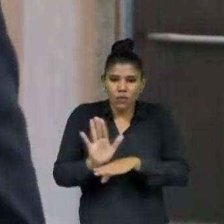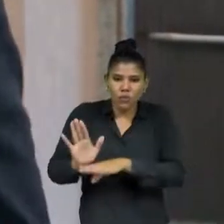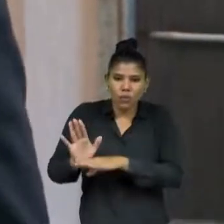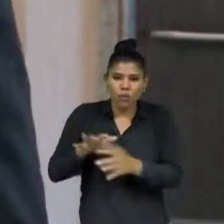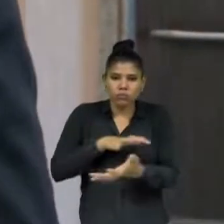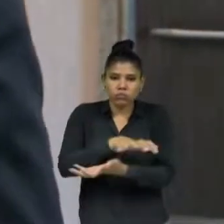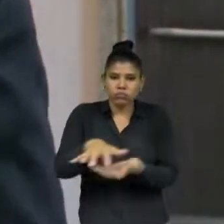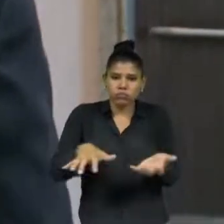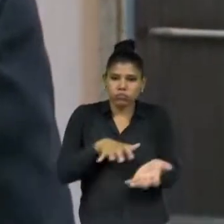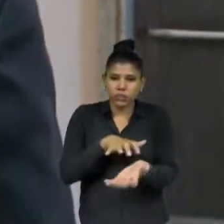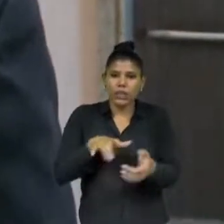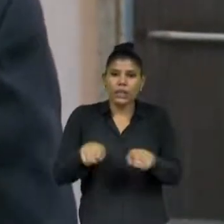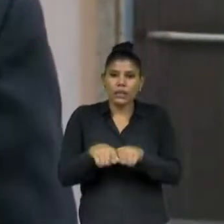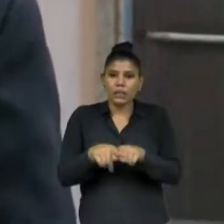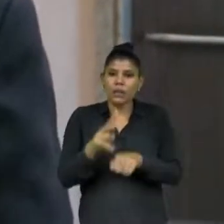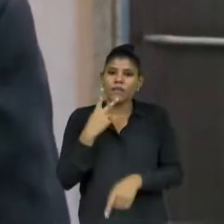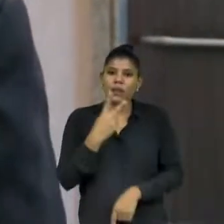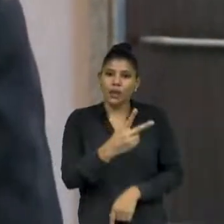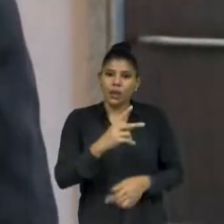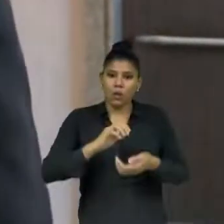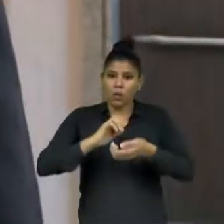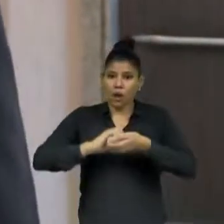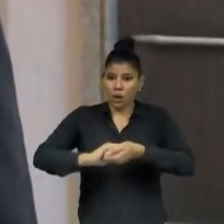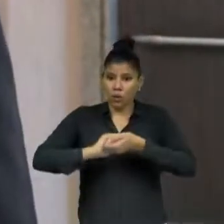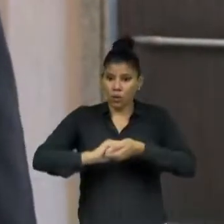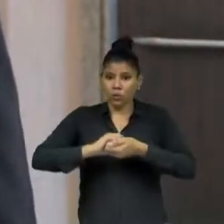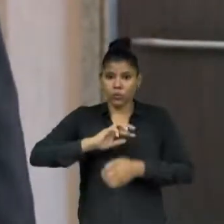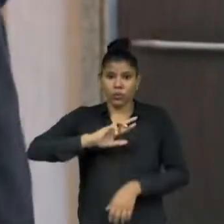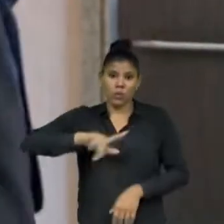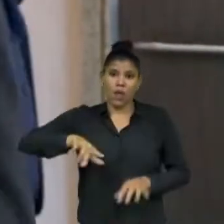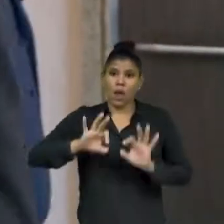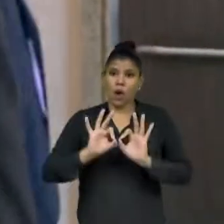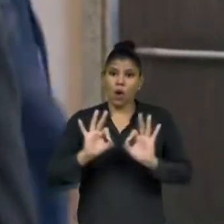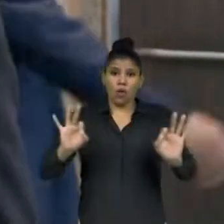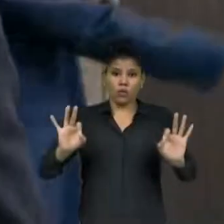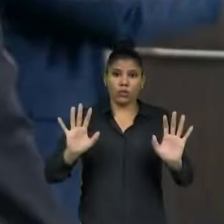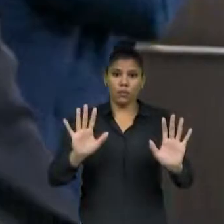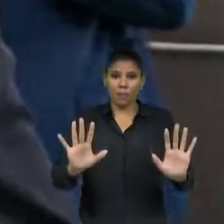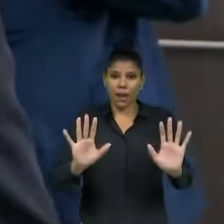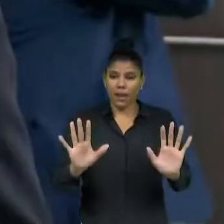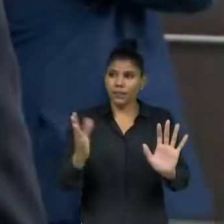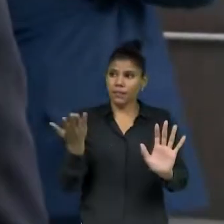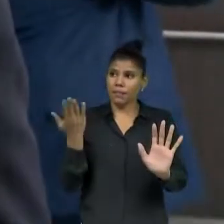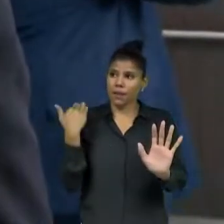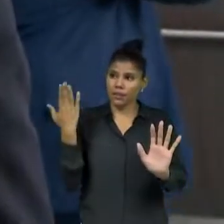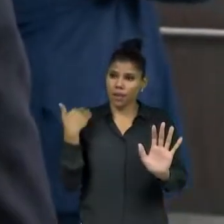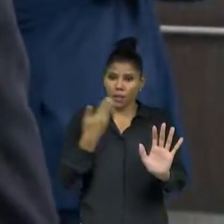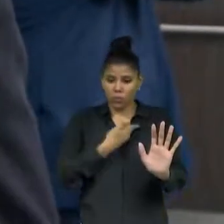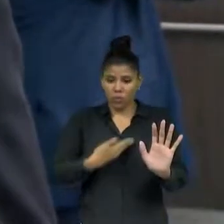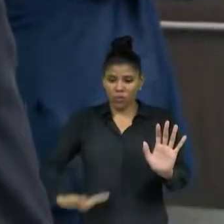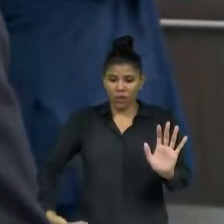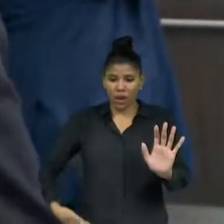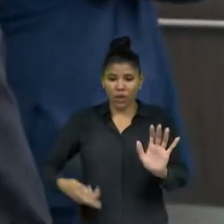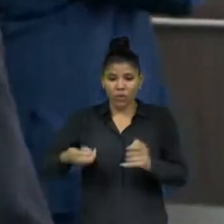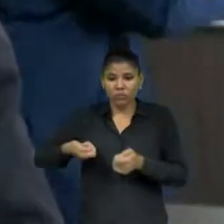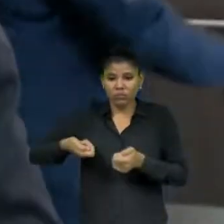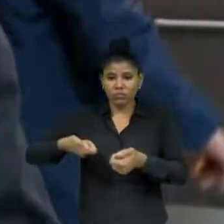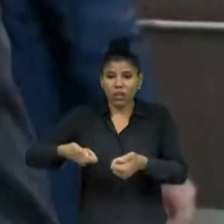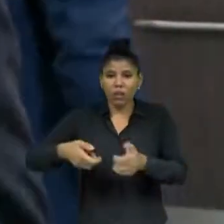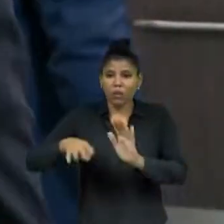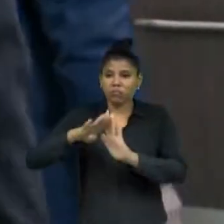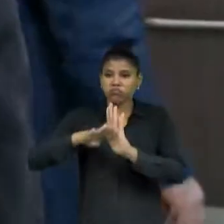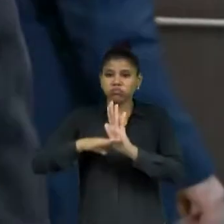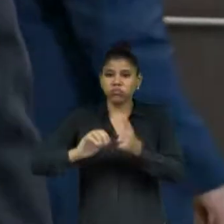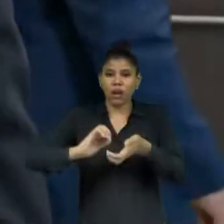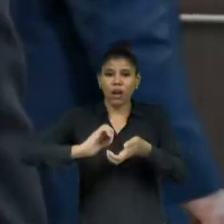também afirmei, o acordo não foi satisfatório, mas era o que o governo tinha na época para nos oferecer. E a gente então